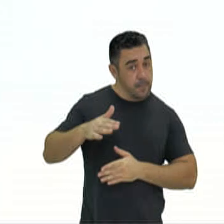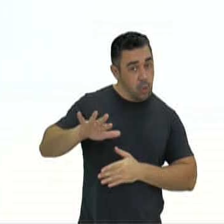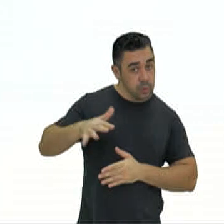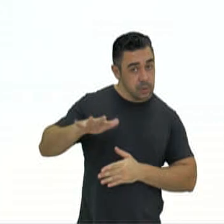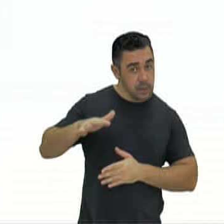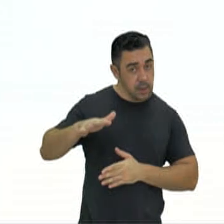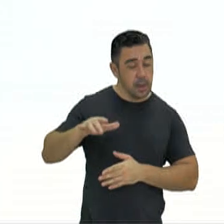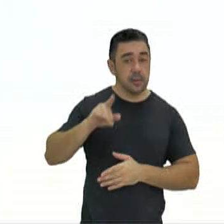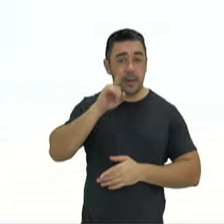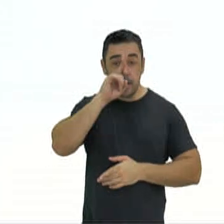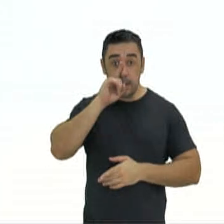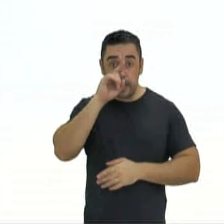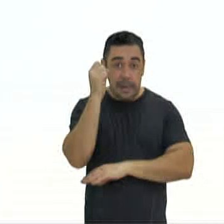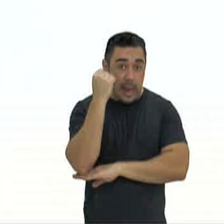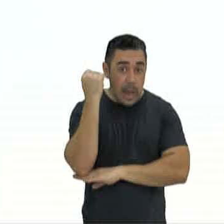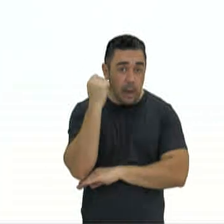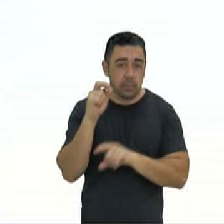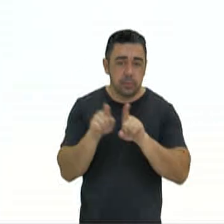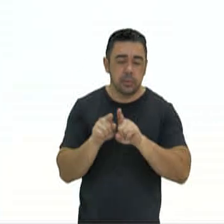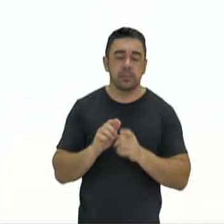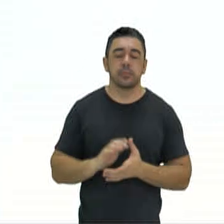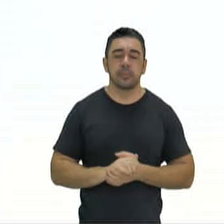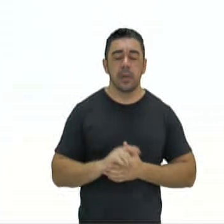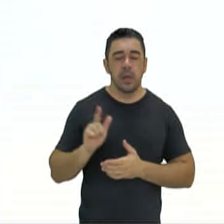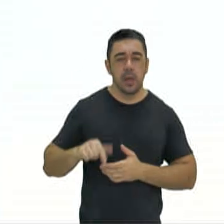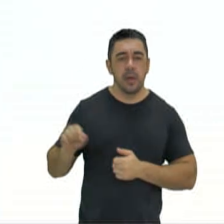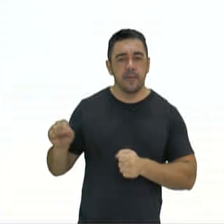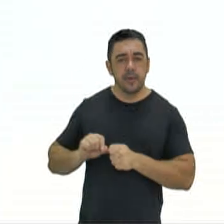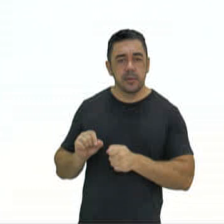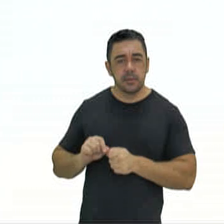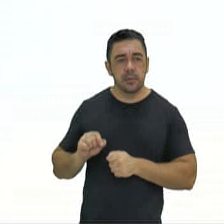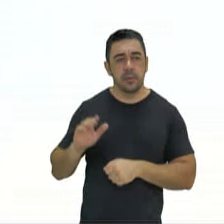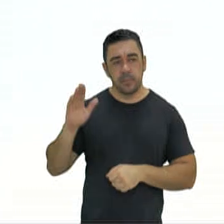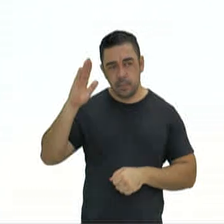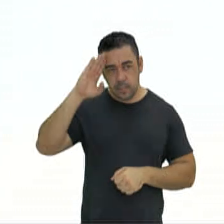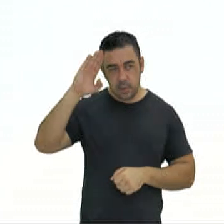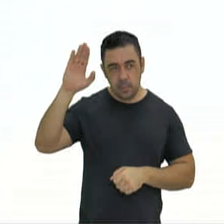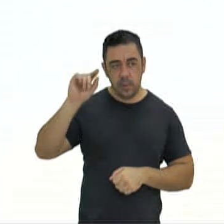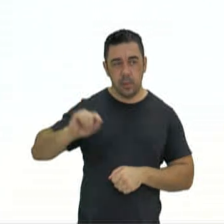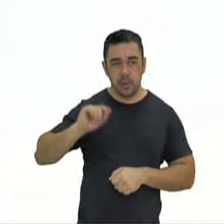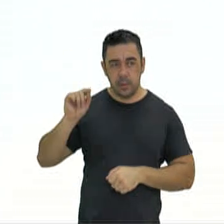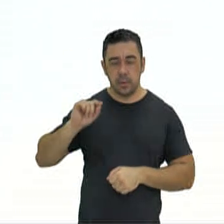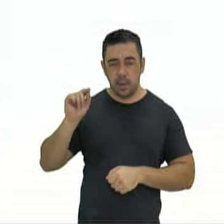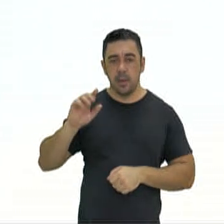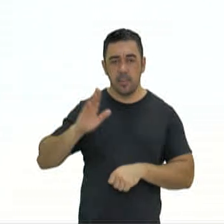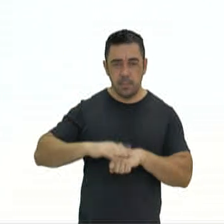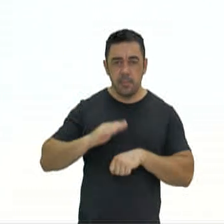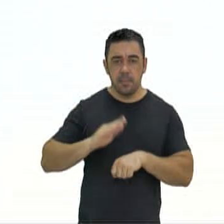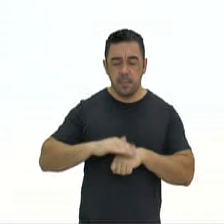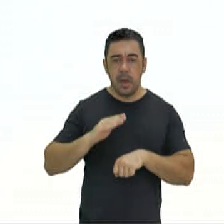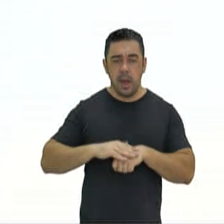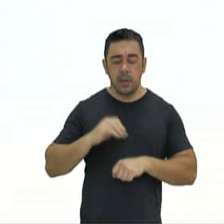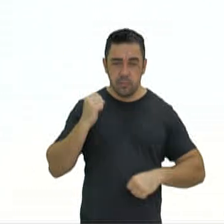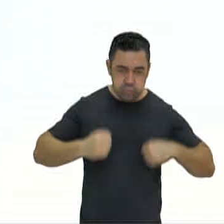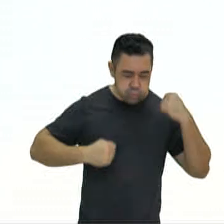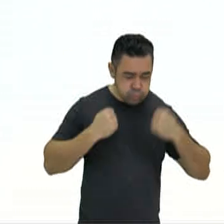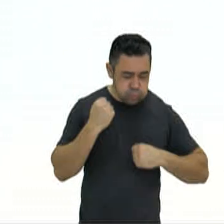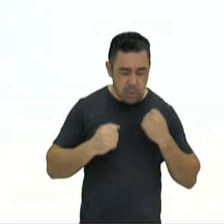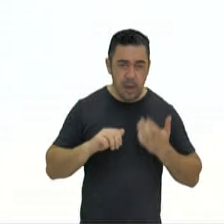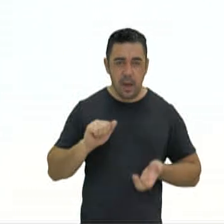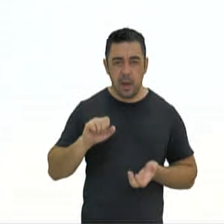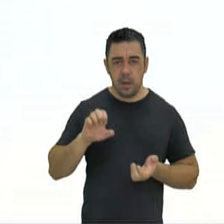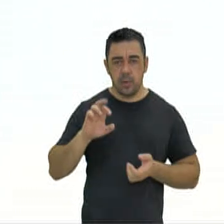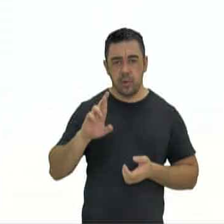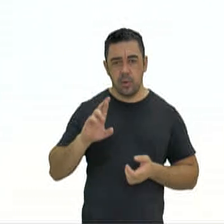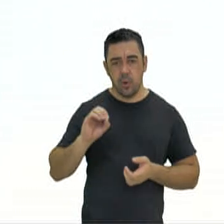com asma moderada e grave. Quando realizado com predominância aeróbia, então percebam que na aula anterior,